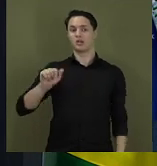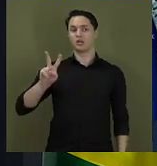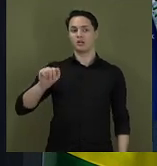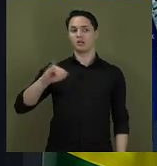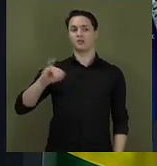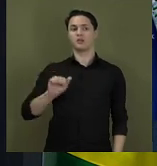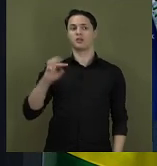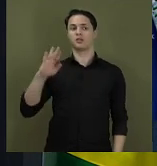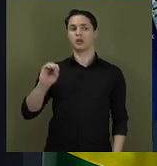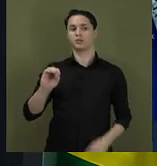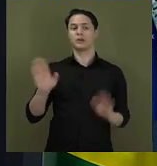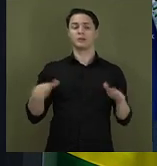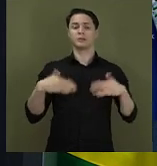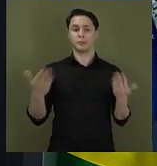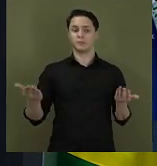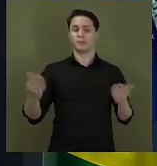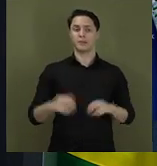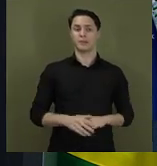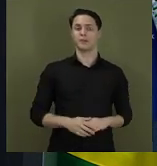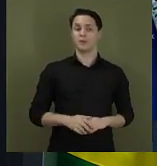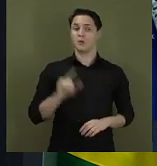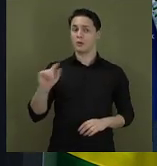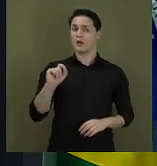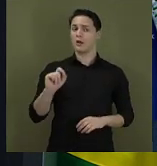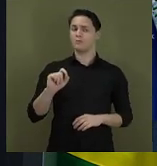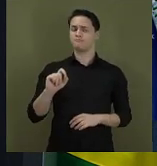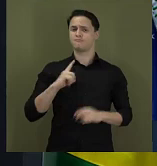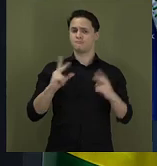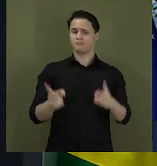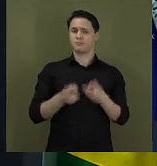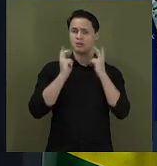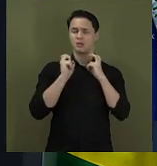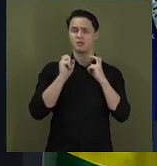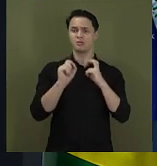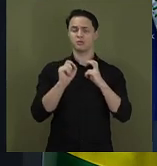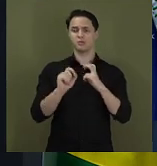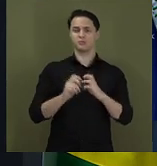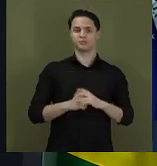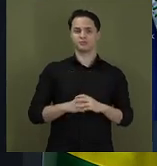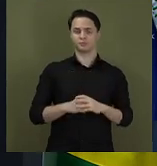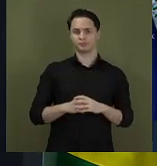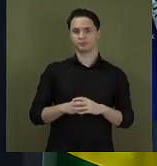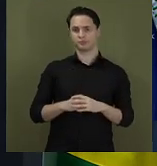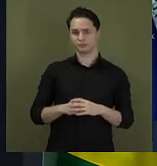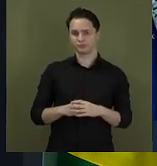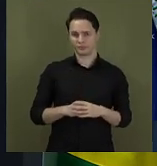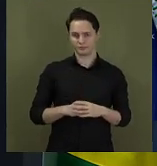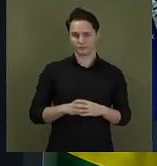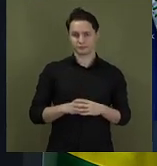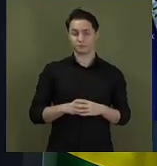A reação do crime, senhor presidente, está muito claro, nesse momento que a gente está vivendo agora. Enquanto isso,